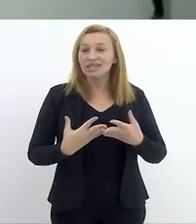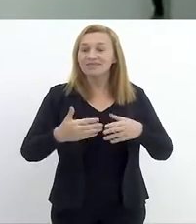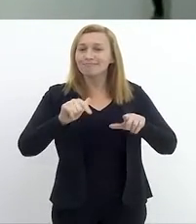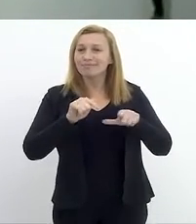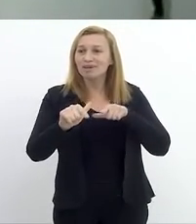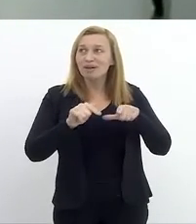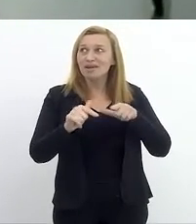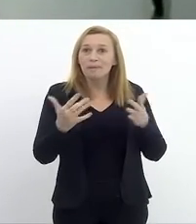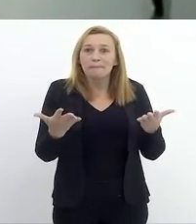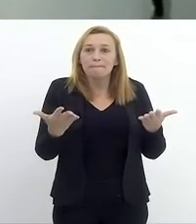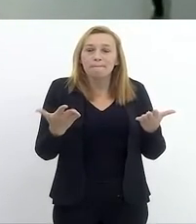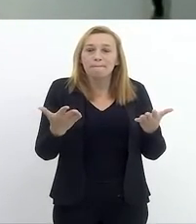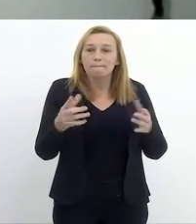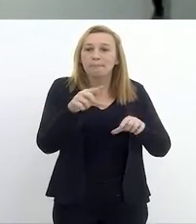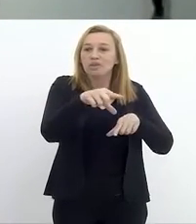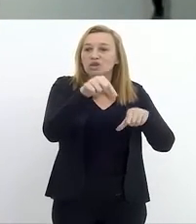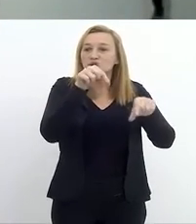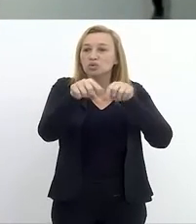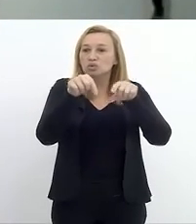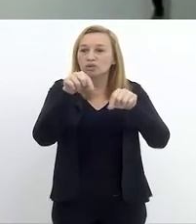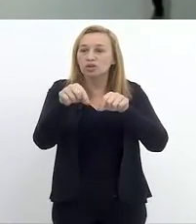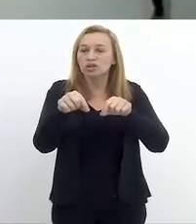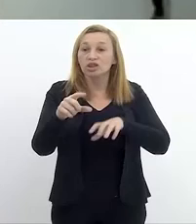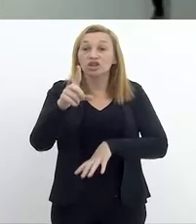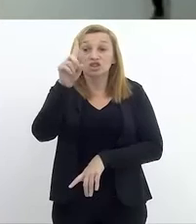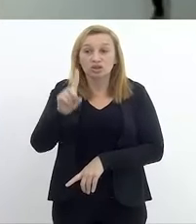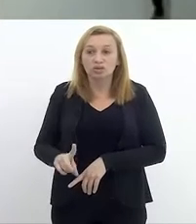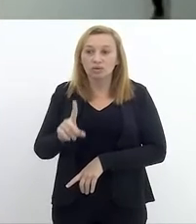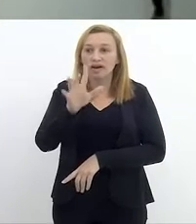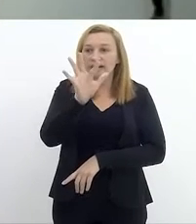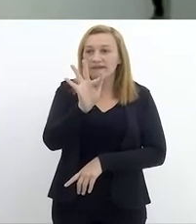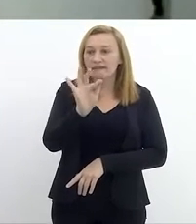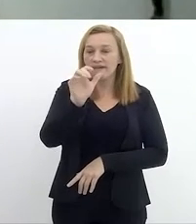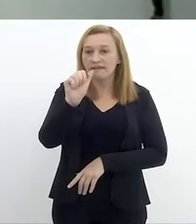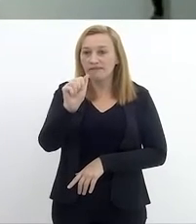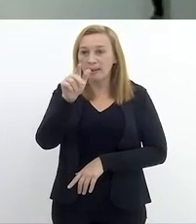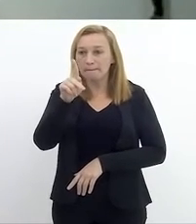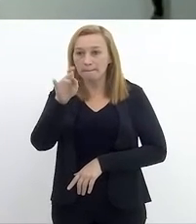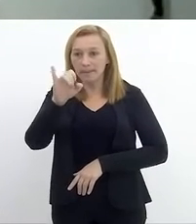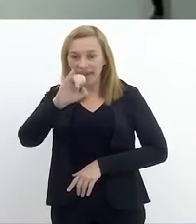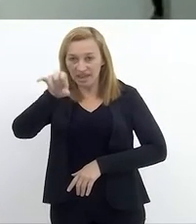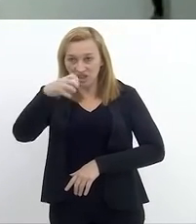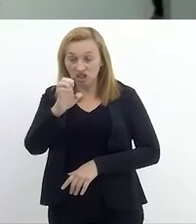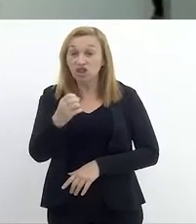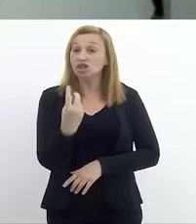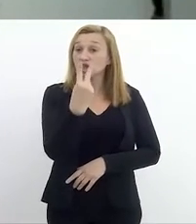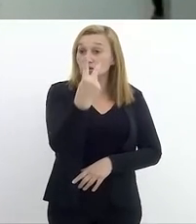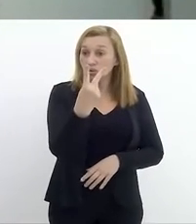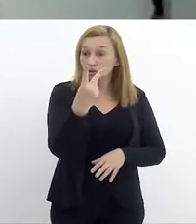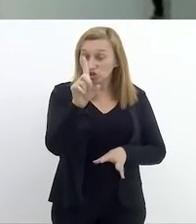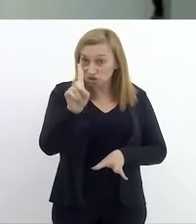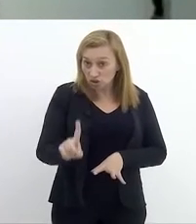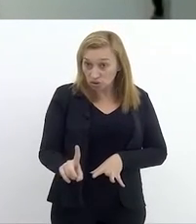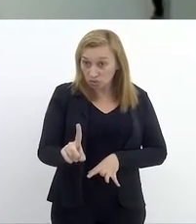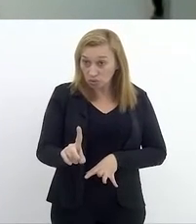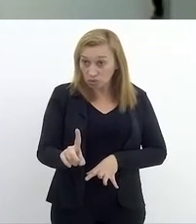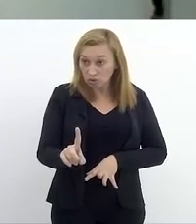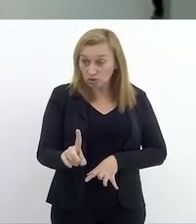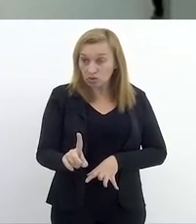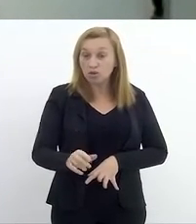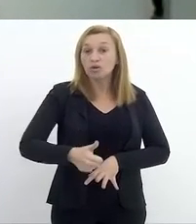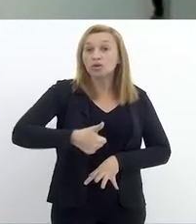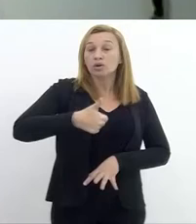essa dinâmica de nomeação dos diretores da Faperj, né? A Faperj tem dois diretores de atividade fim